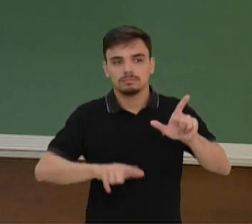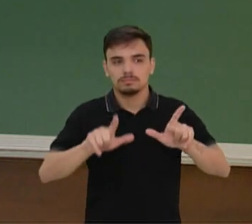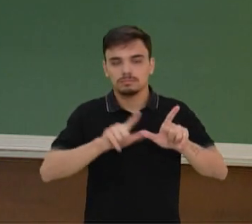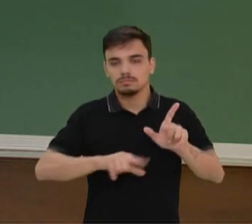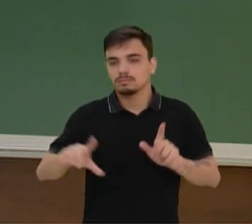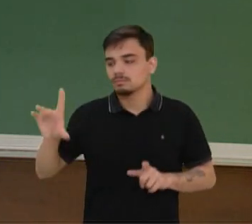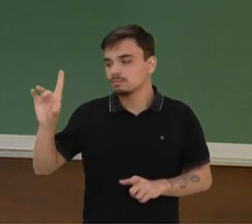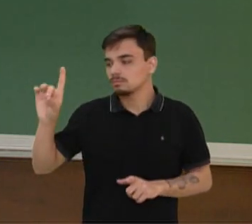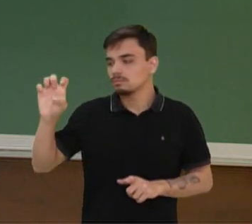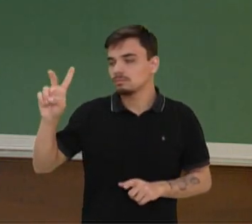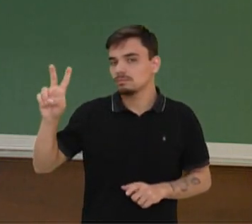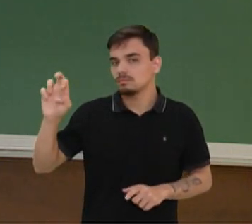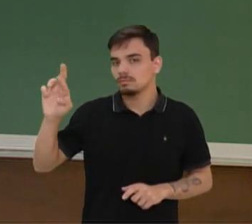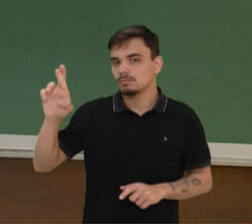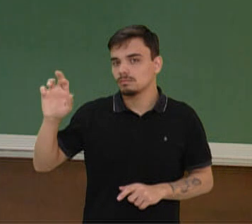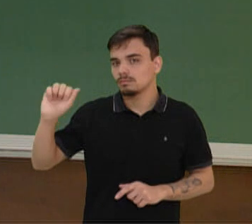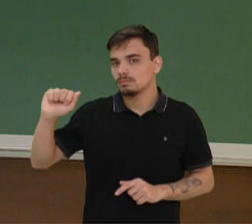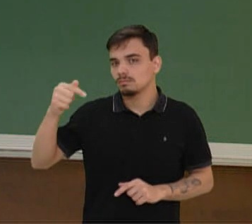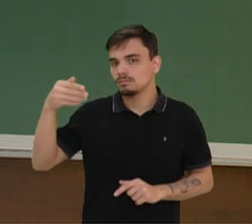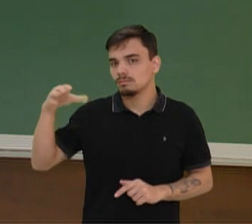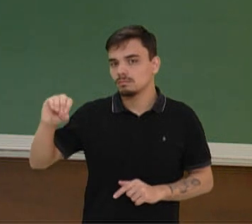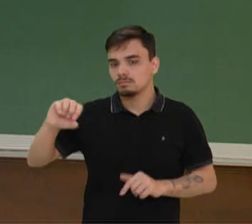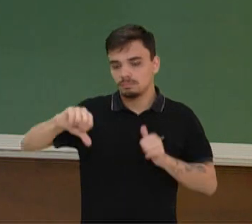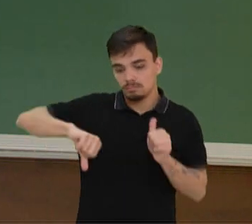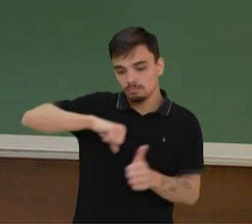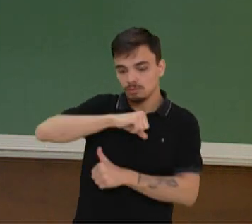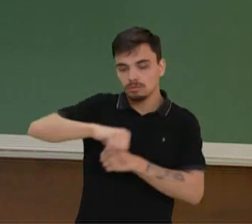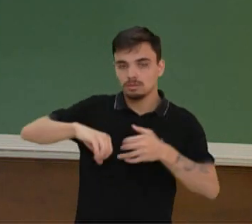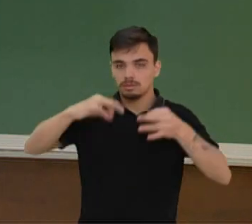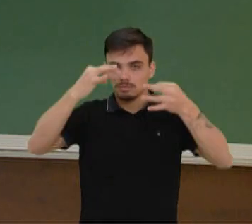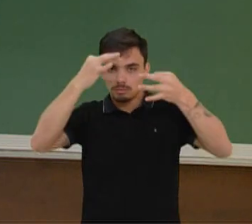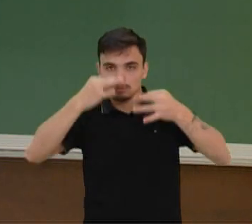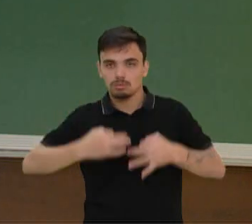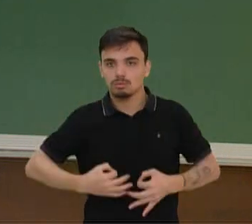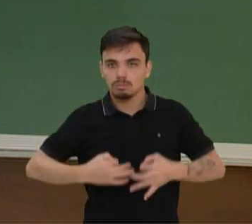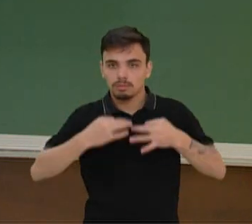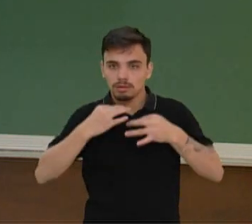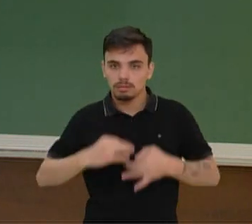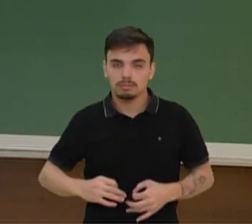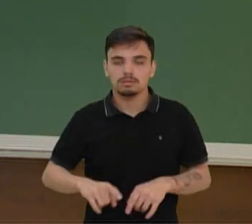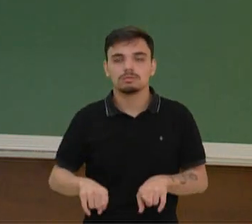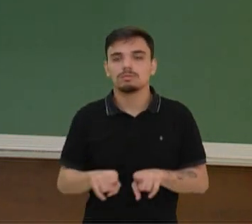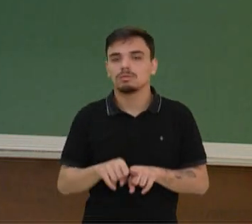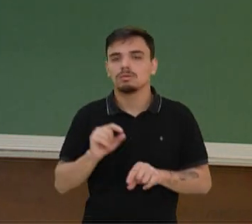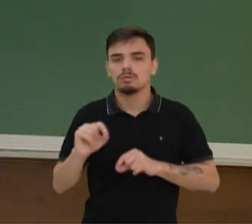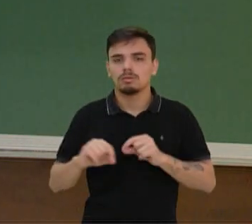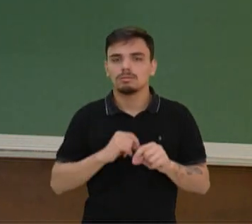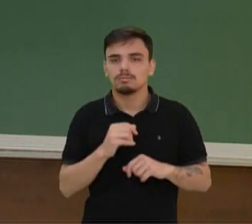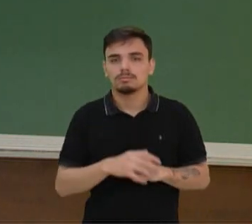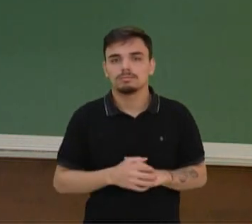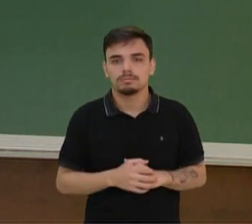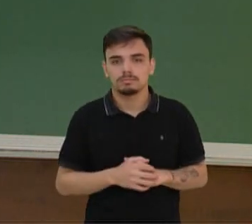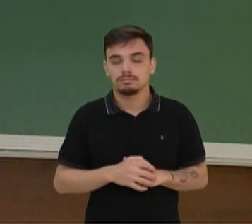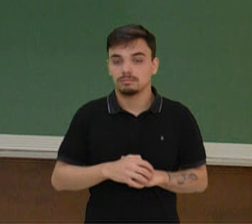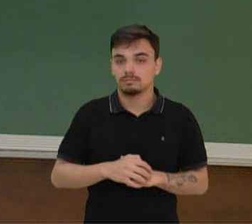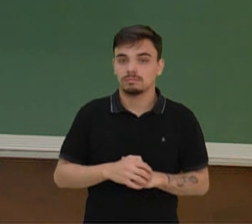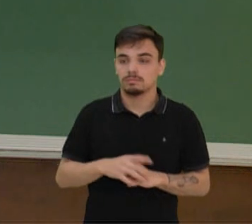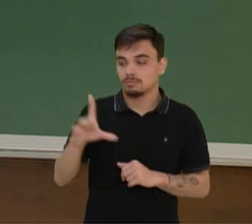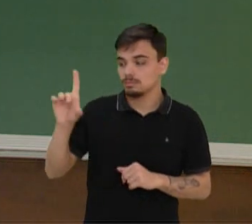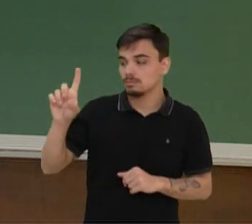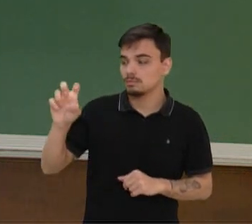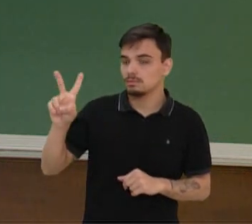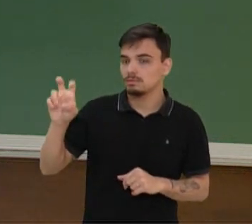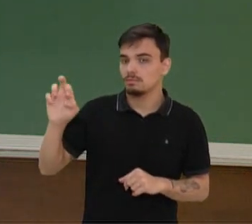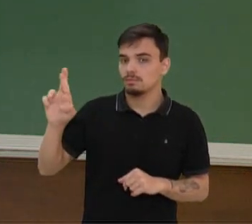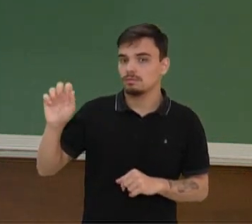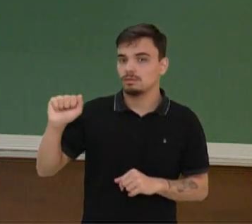deverão ser uma mudança de comportamento. Deverão tá indicando algo que ainda vai